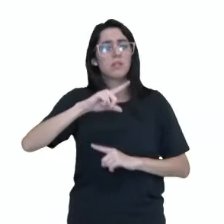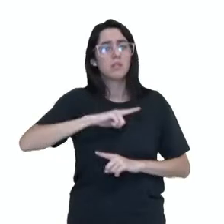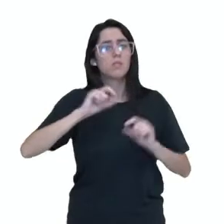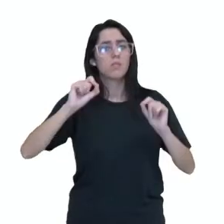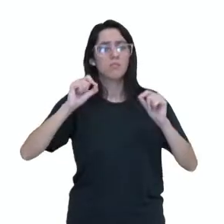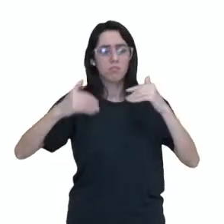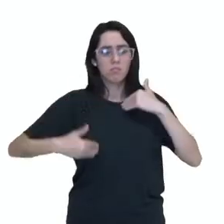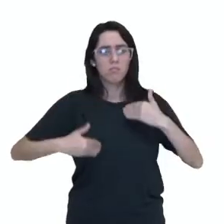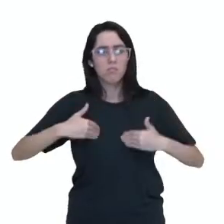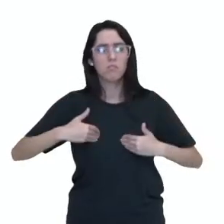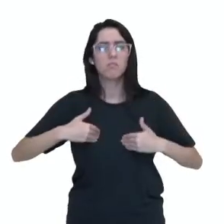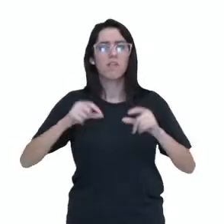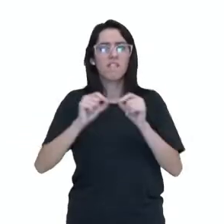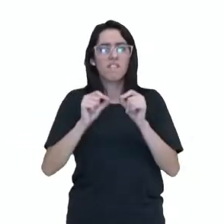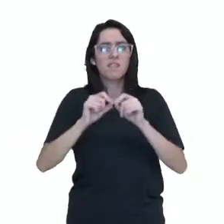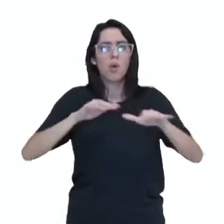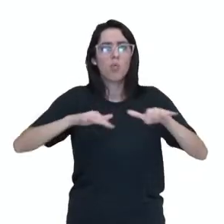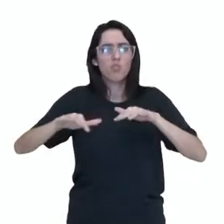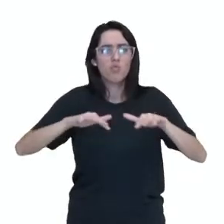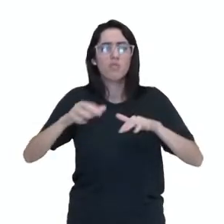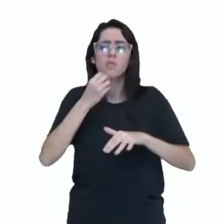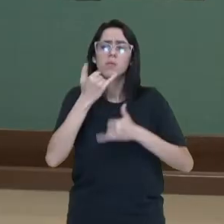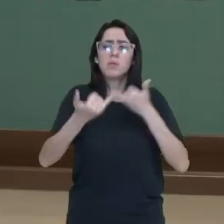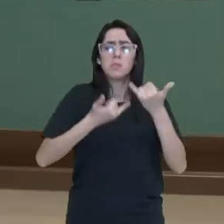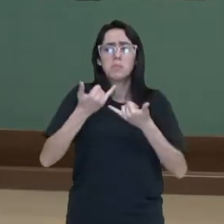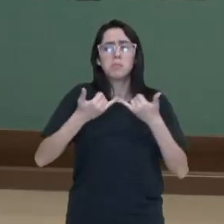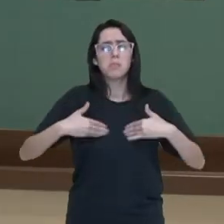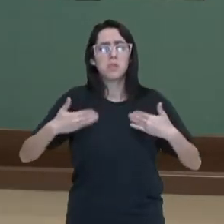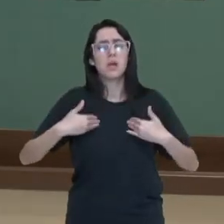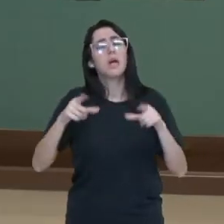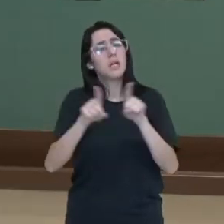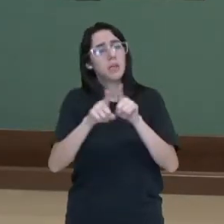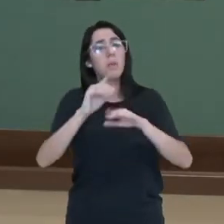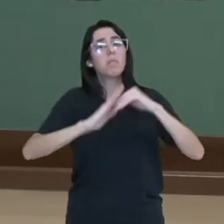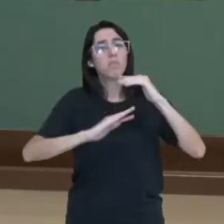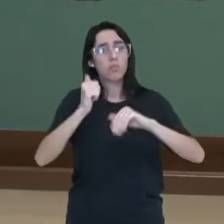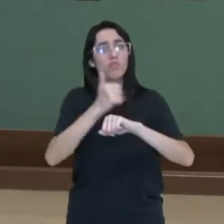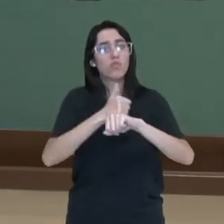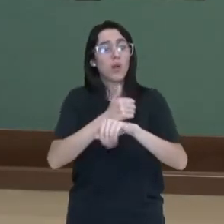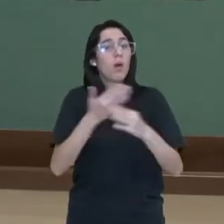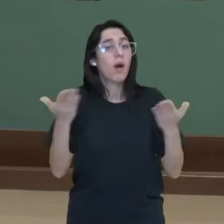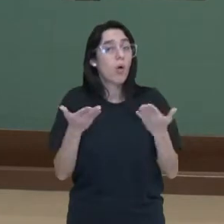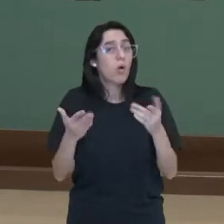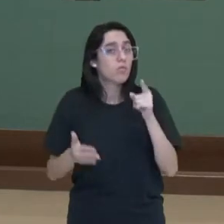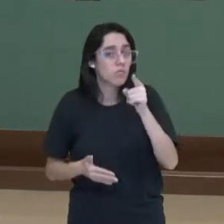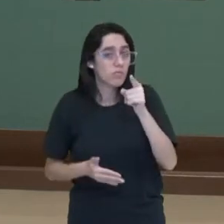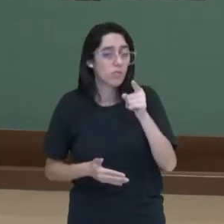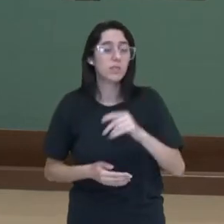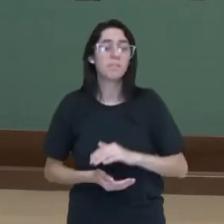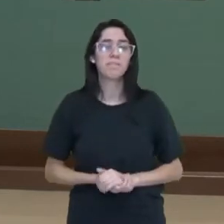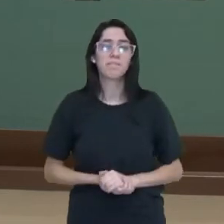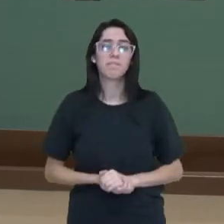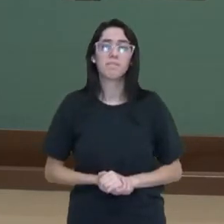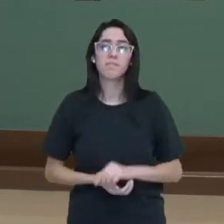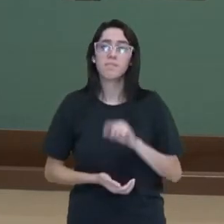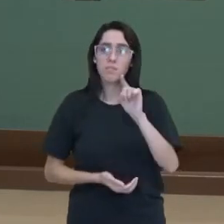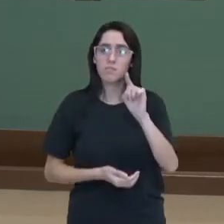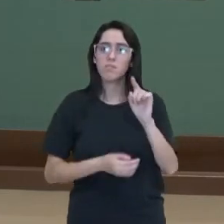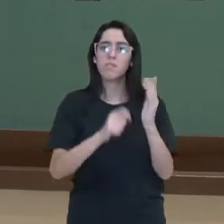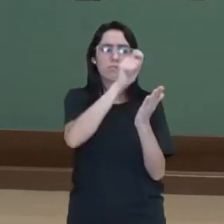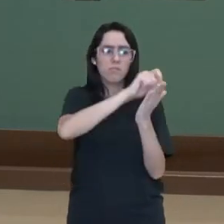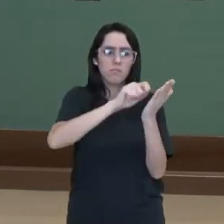de atividades físicas com caráter recreativo ou profissional. Agora é a sua vez. Monte uma